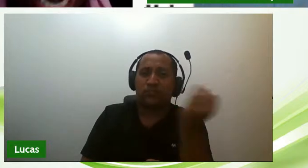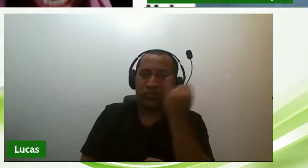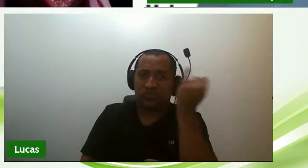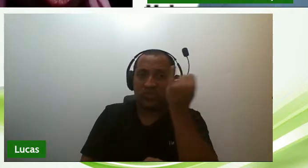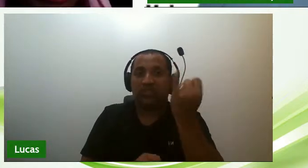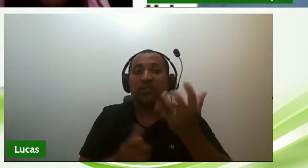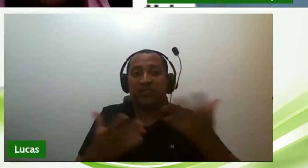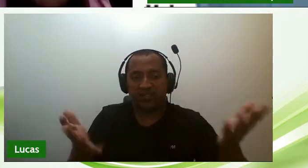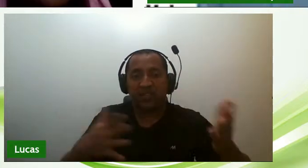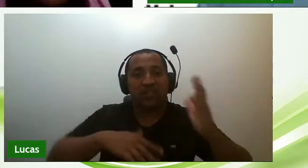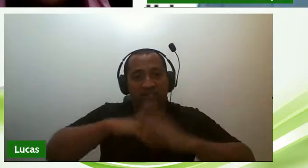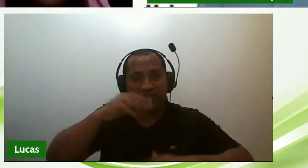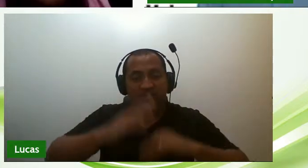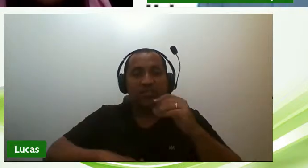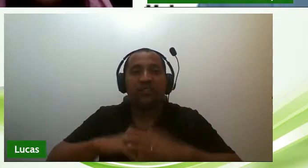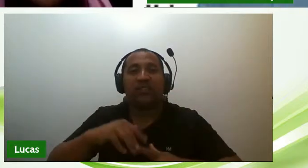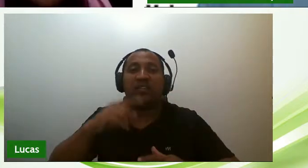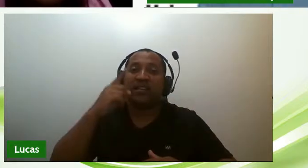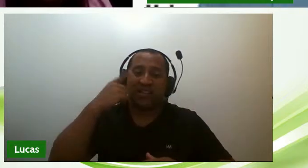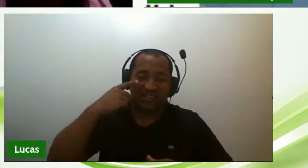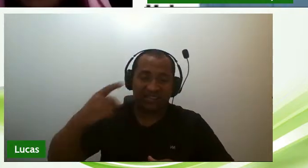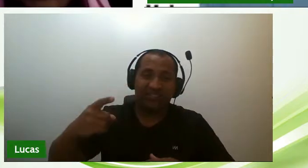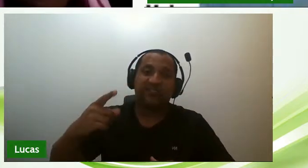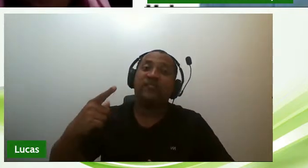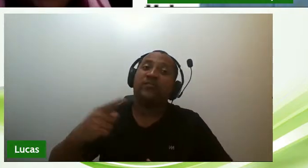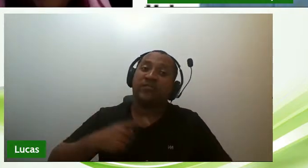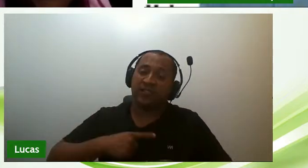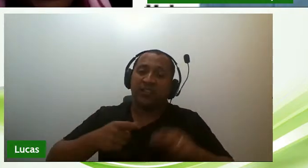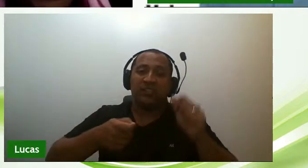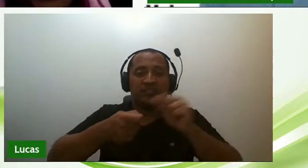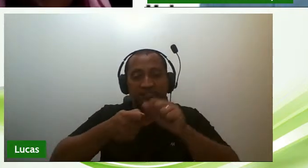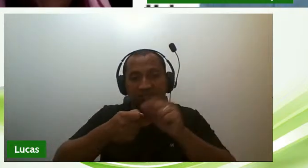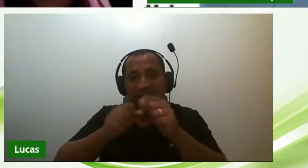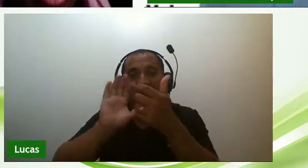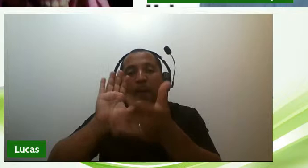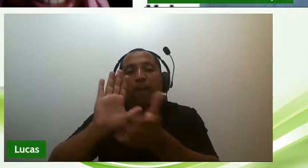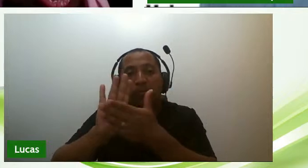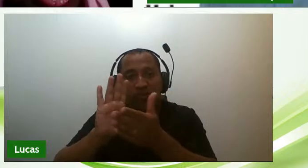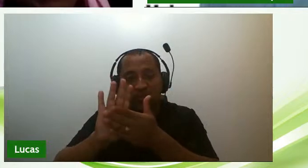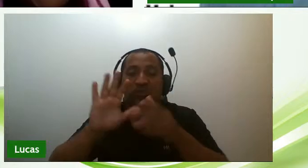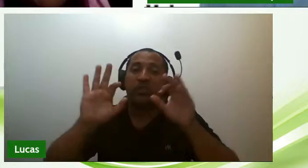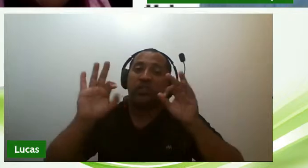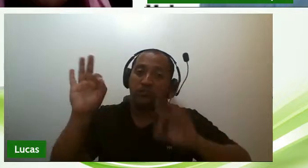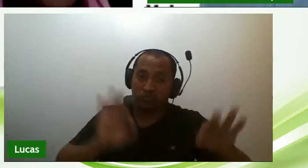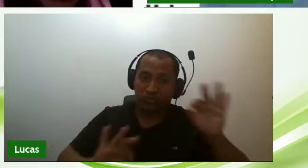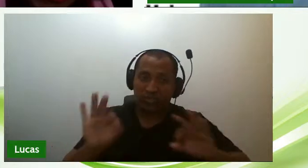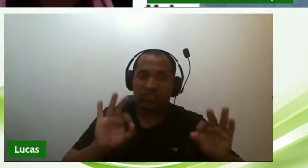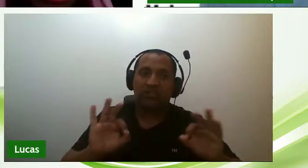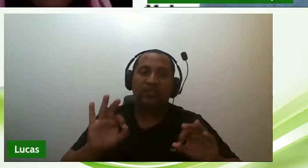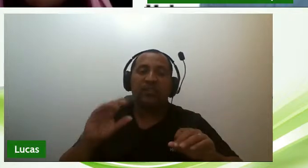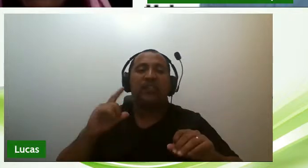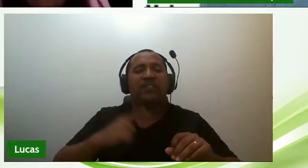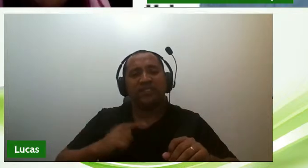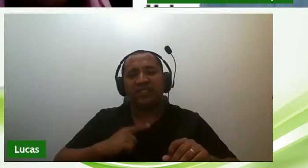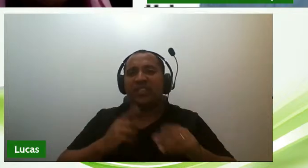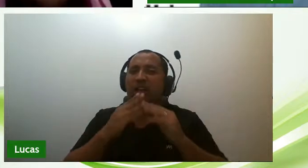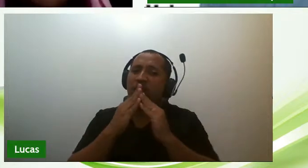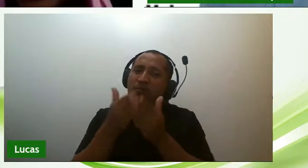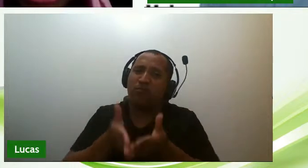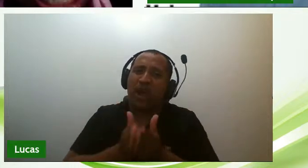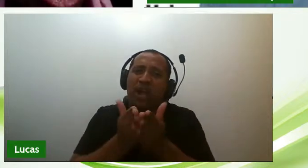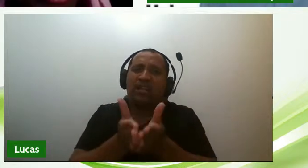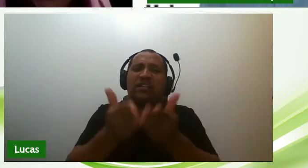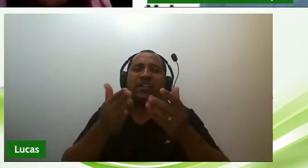exemplo, prático, que eu vejo quando eles fazem uma proposta, né, um projeto, por exemplo, lá a gente tem barquinhos,